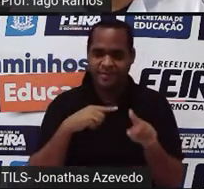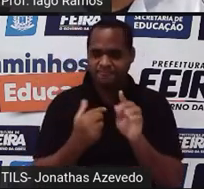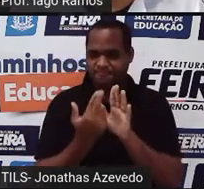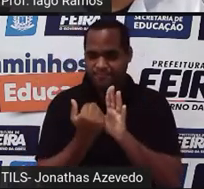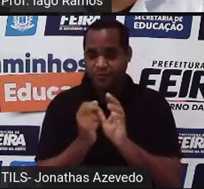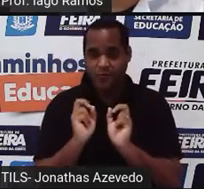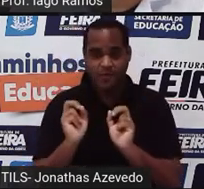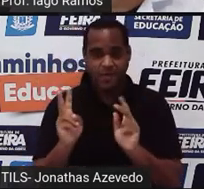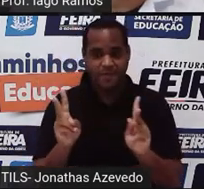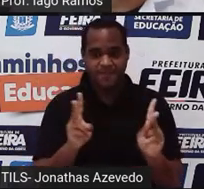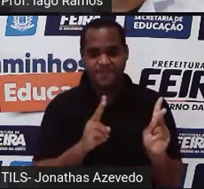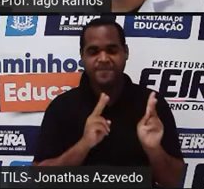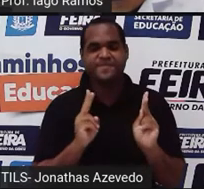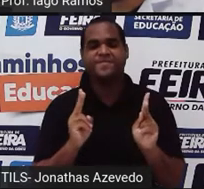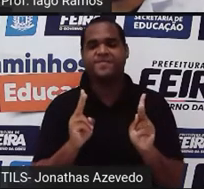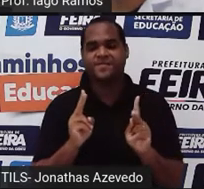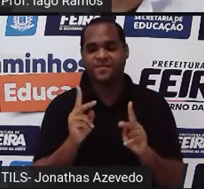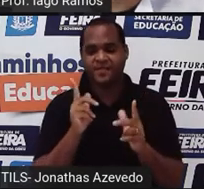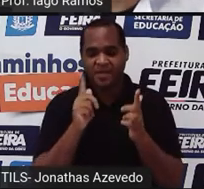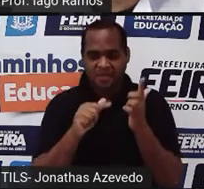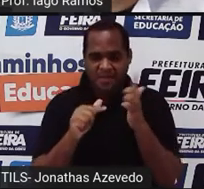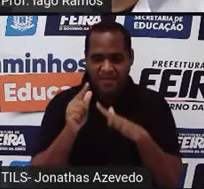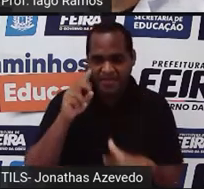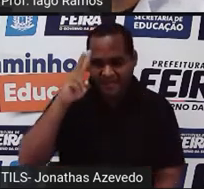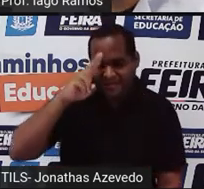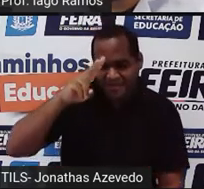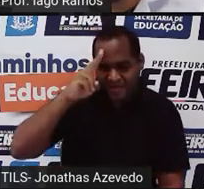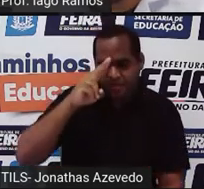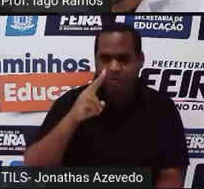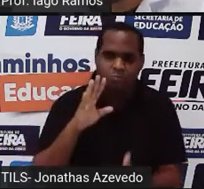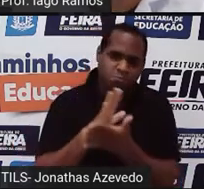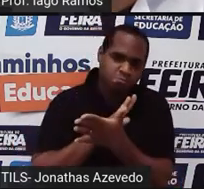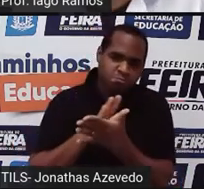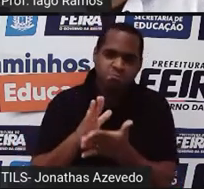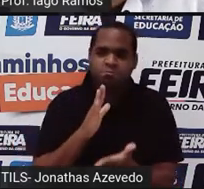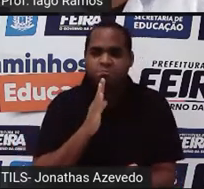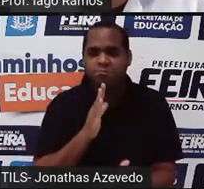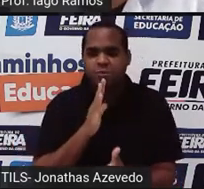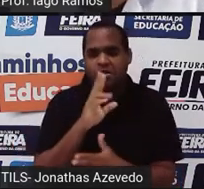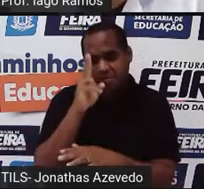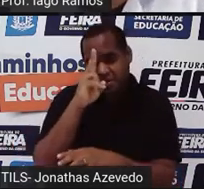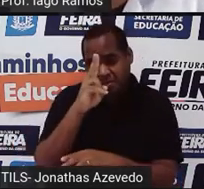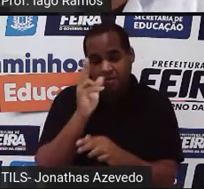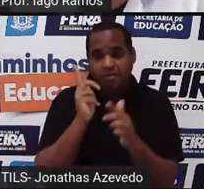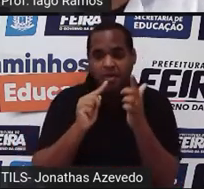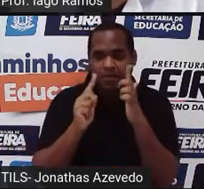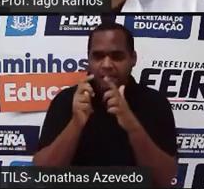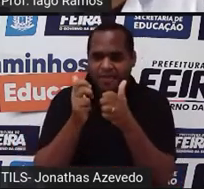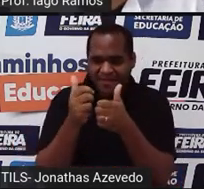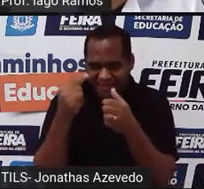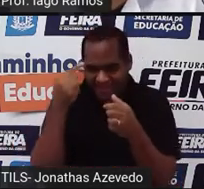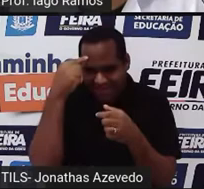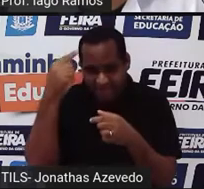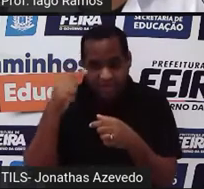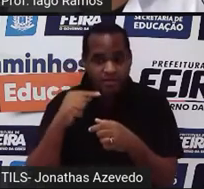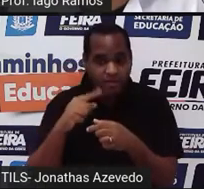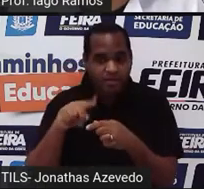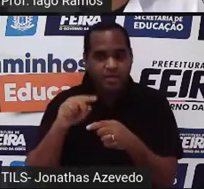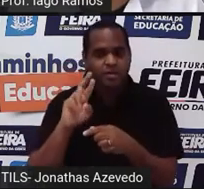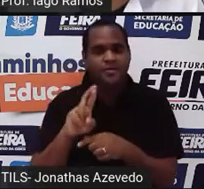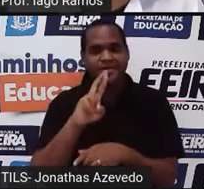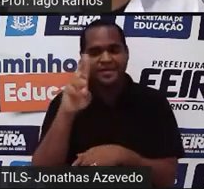figura, tá bom? Conseguiu lembrar alguma coisa sobre essa parte aqui da